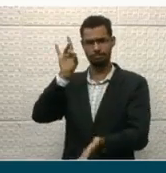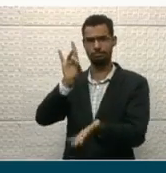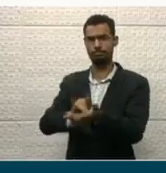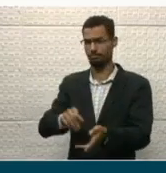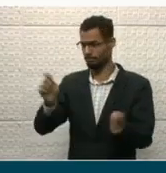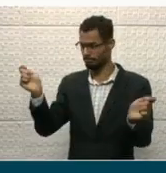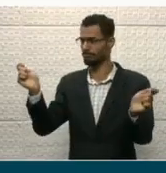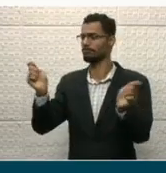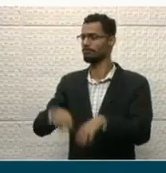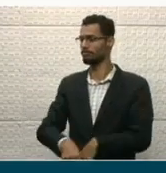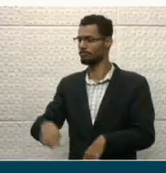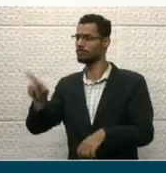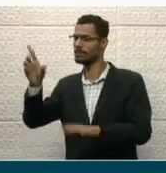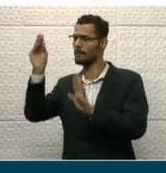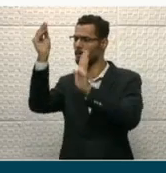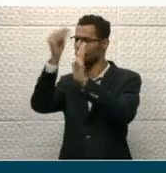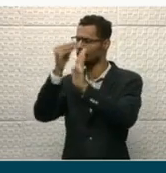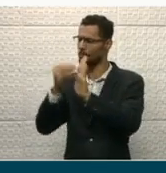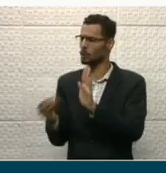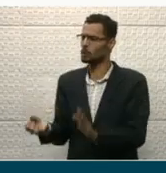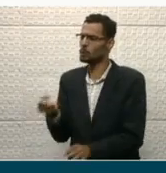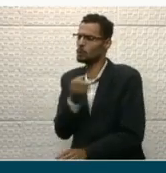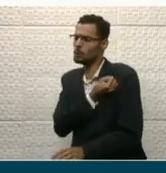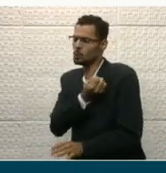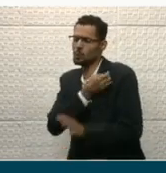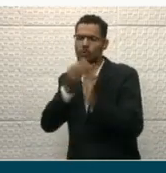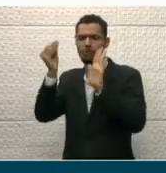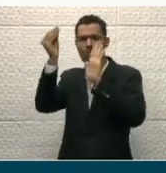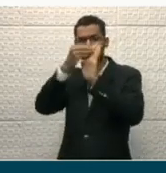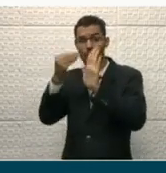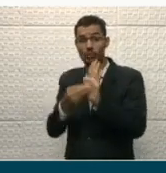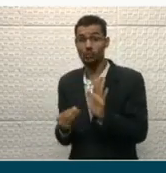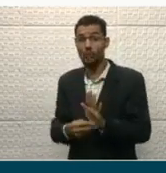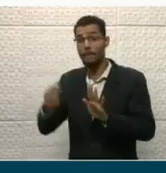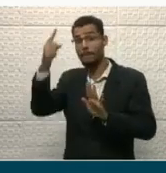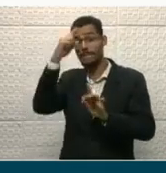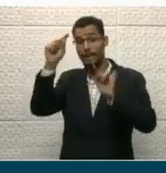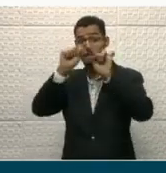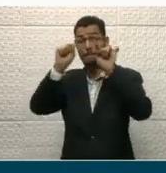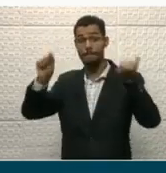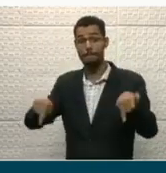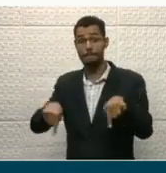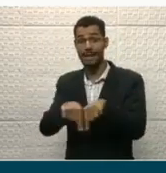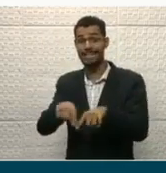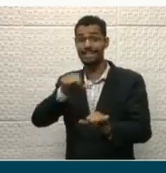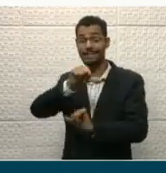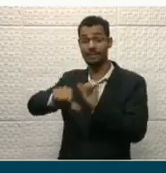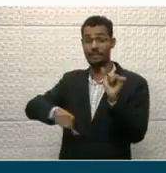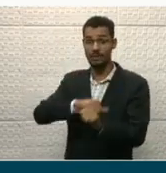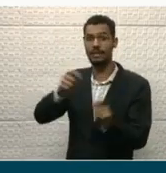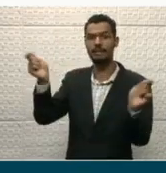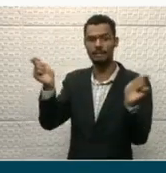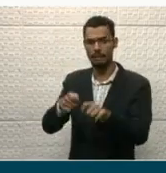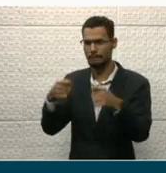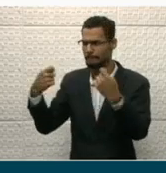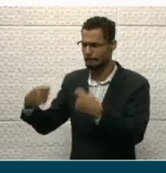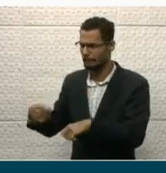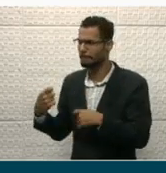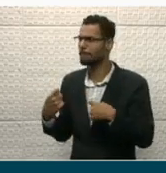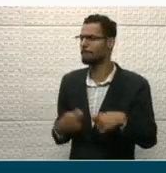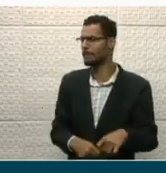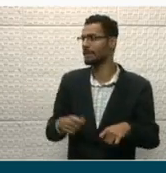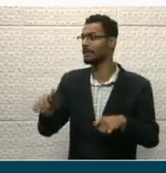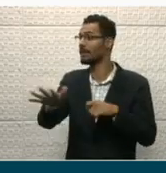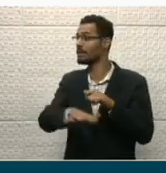ela seja preenchida por números reais, sempre essa matriz define uma transformação linear entre